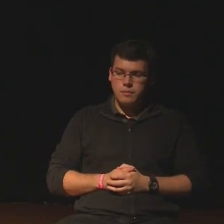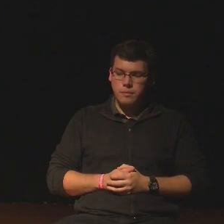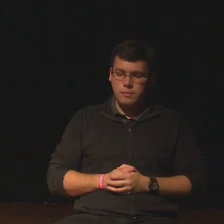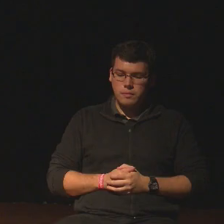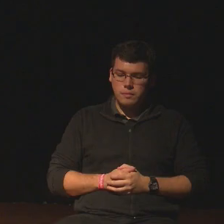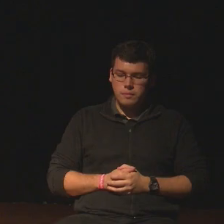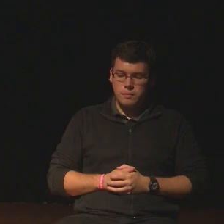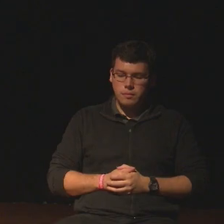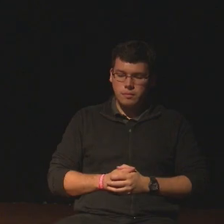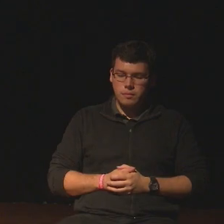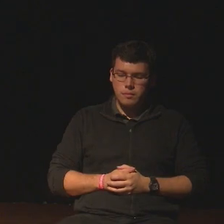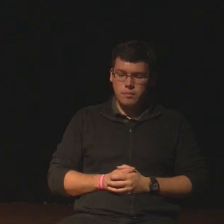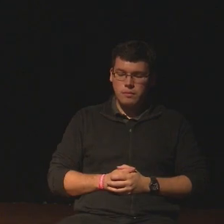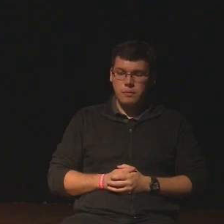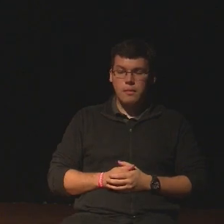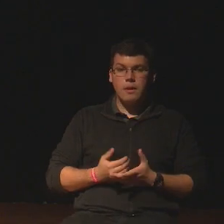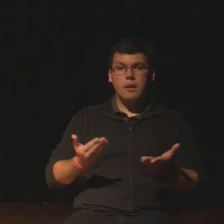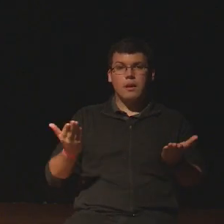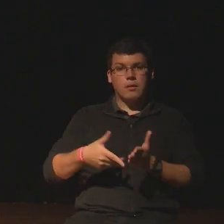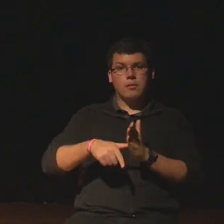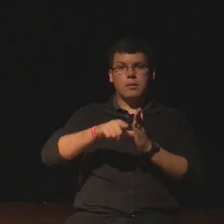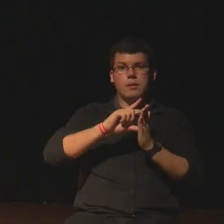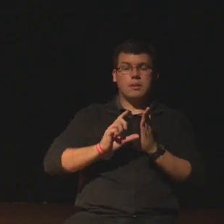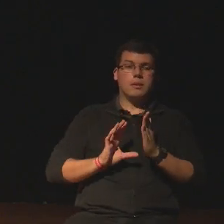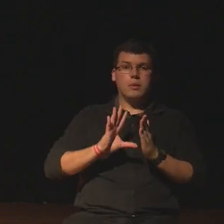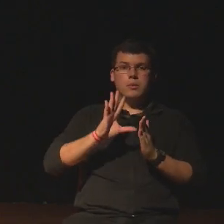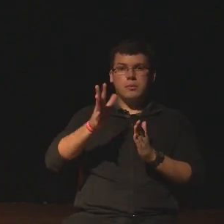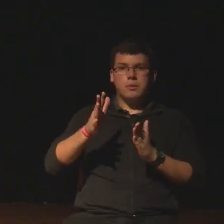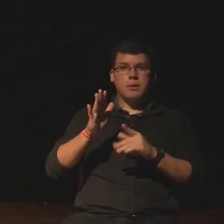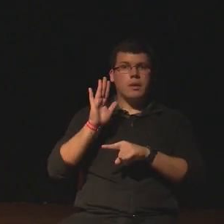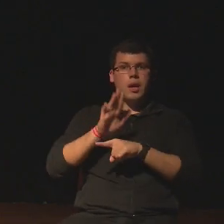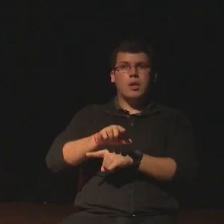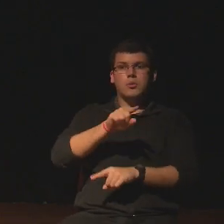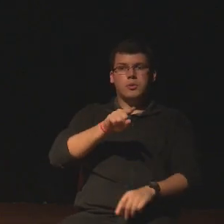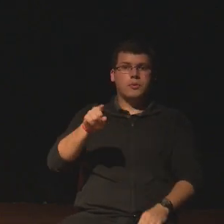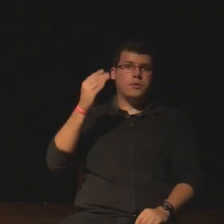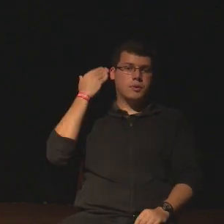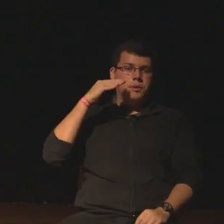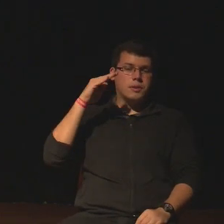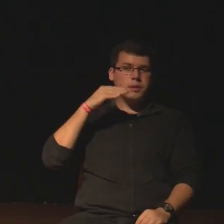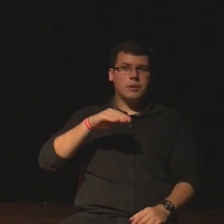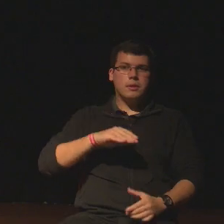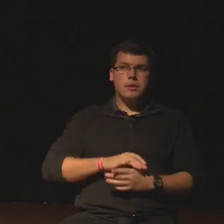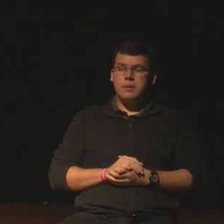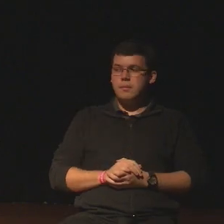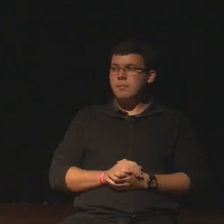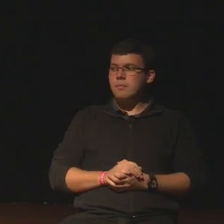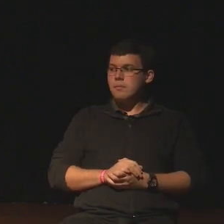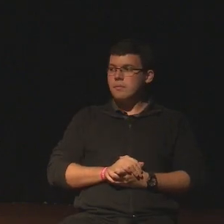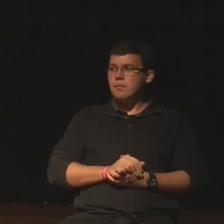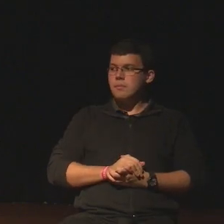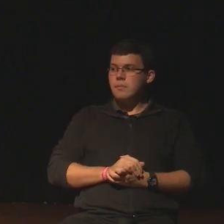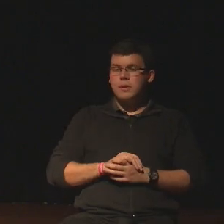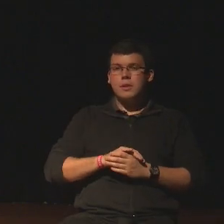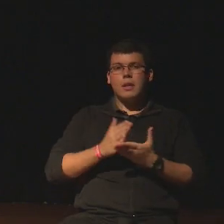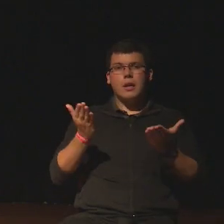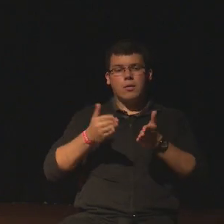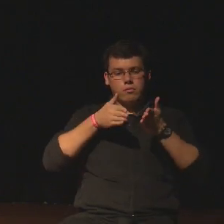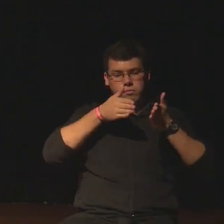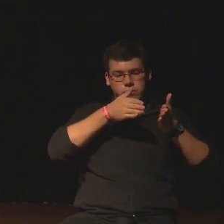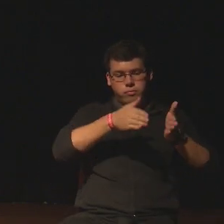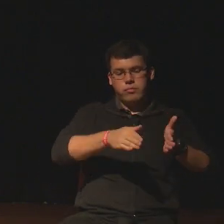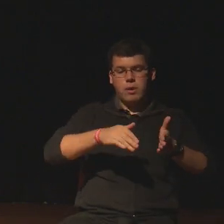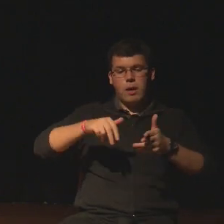Agora aqui uma situação anterior para vocês entenderem, na escala mais do pedestre. A gente tem